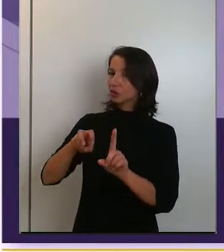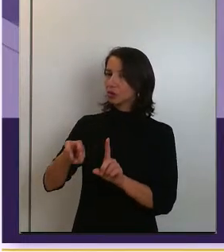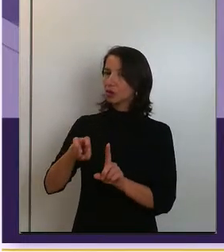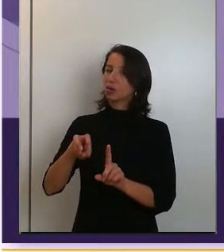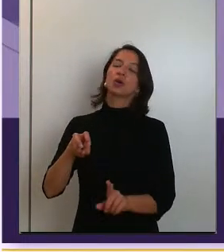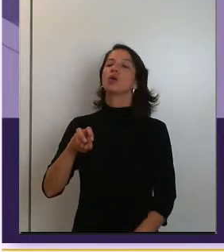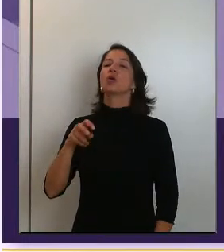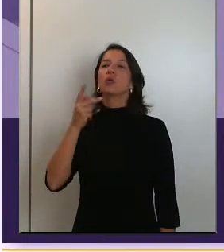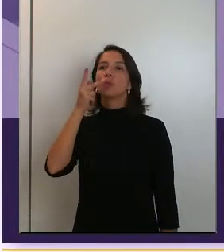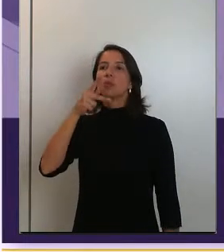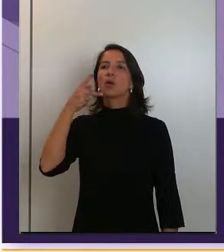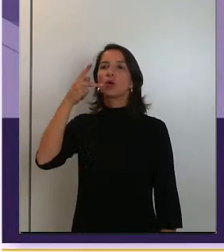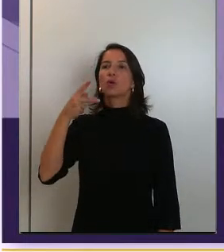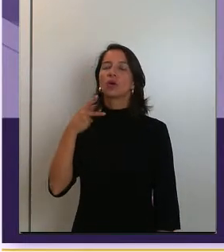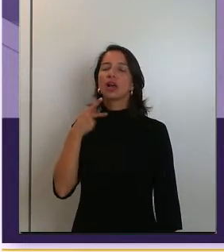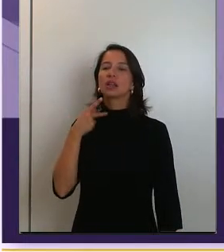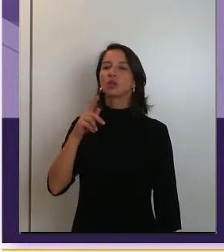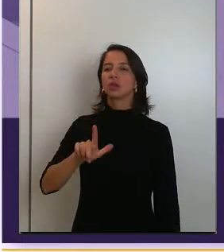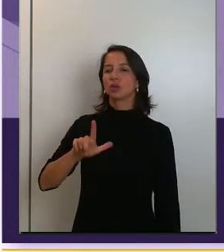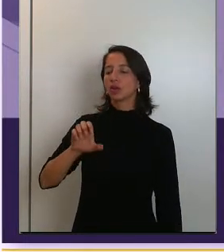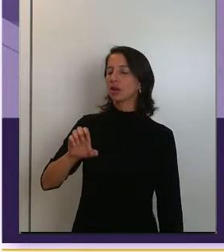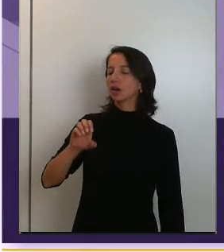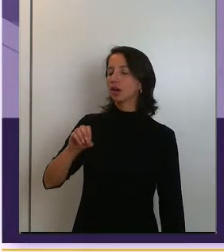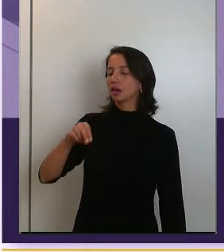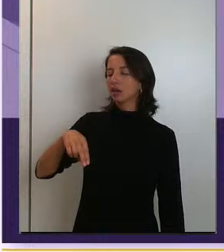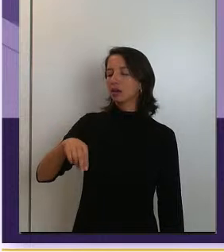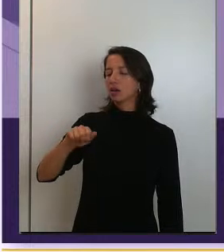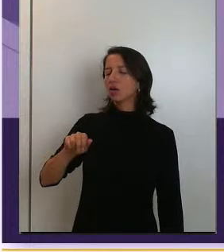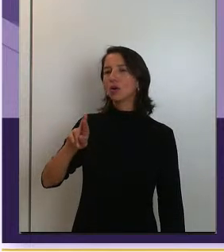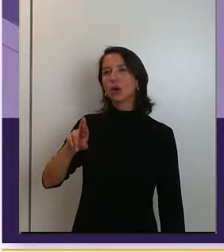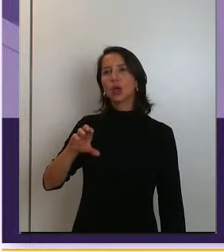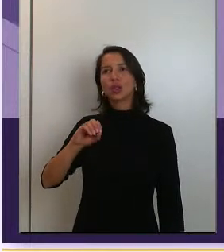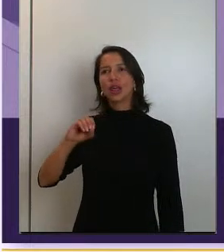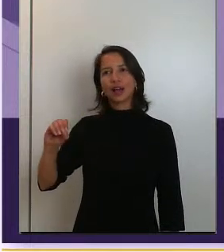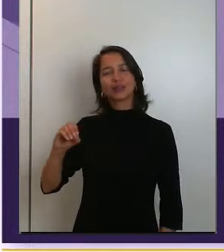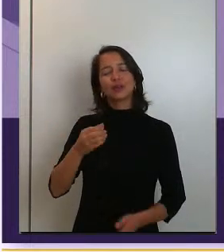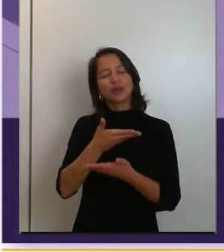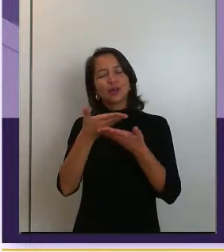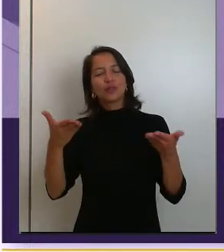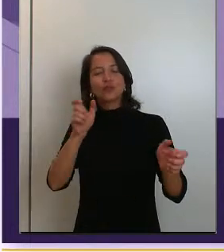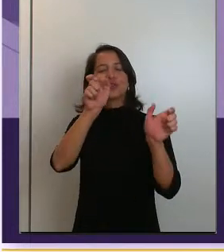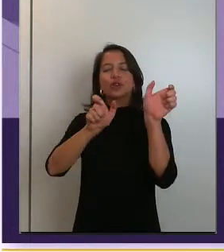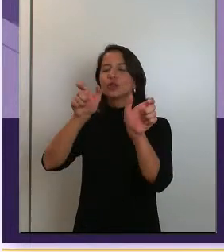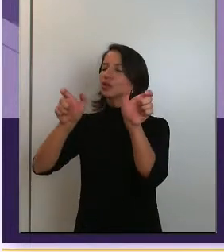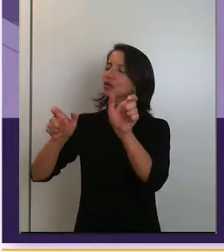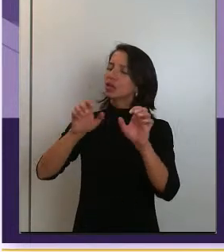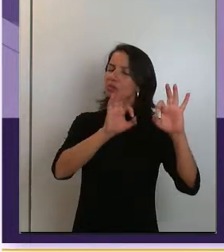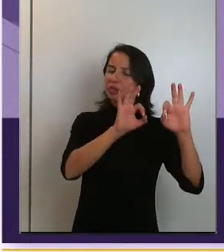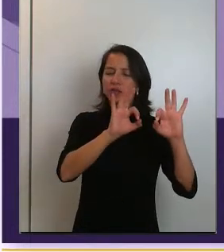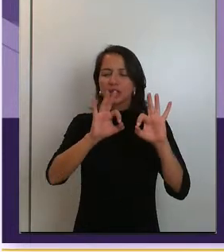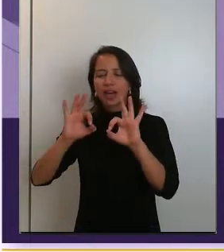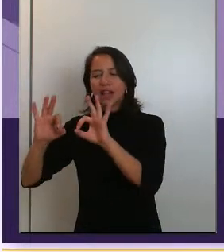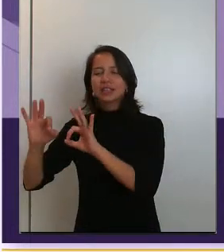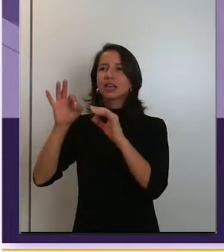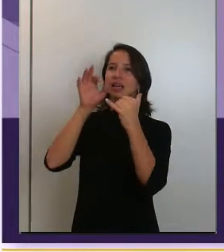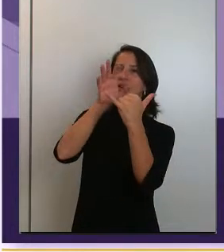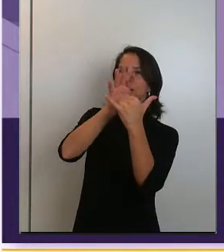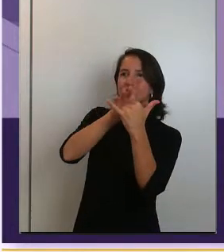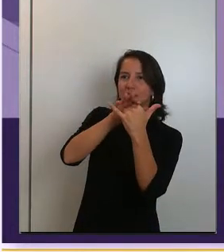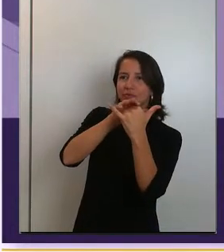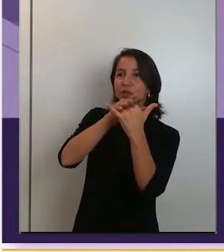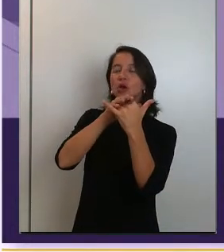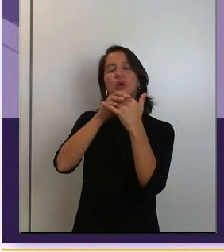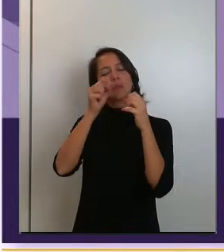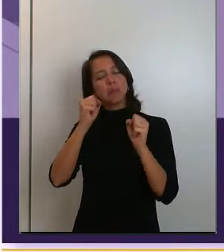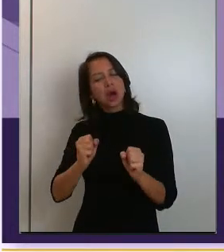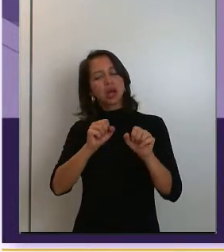Osório Mendonça. Lembramos a todos que nos assistem via TV MPT que podem participar conosco enviando perguntas e